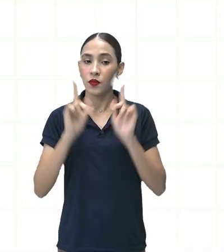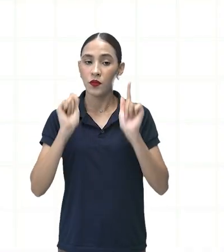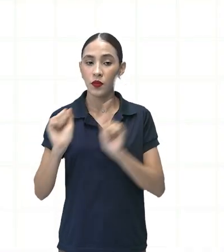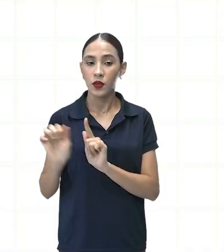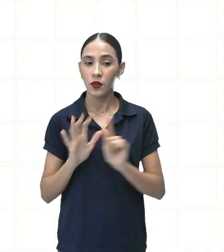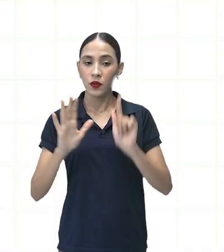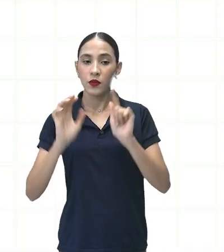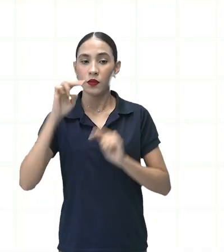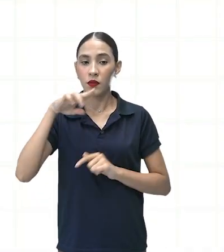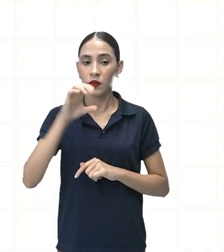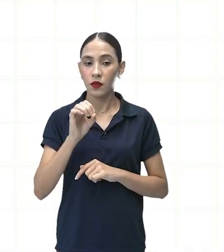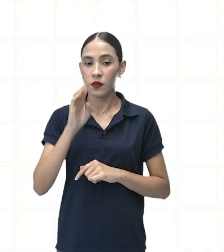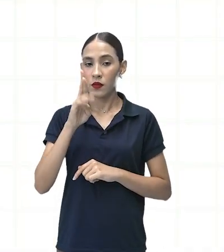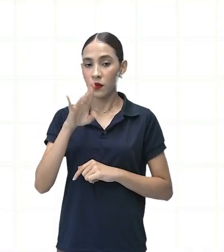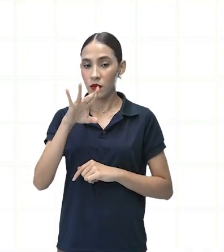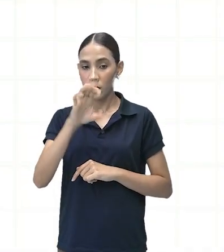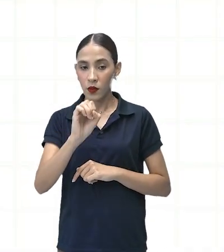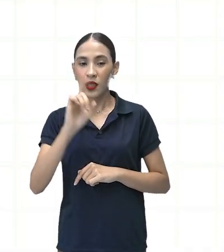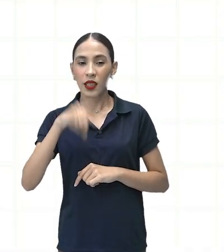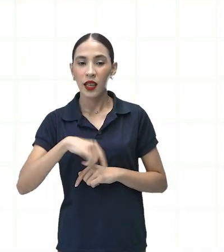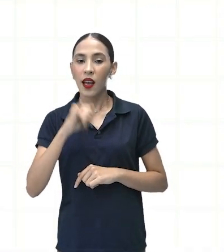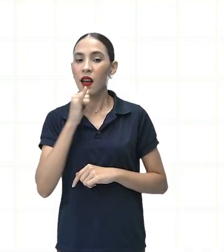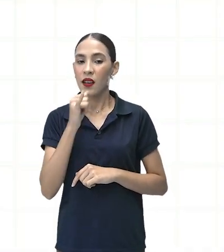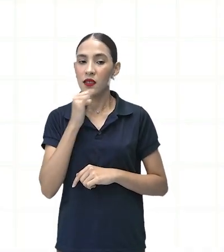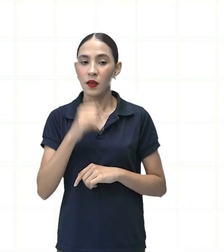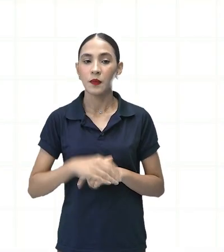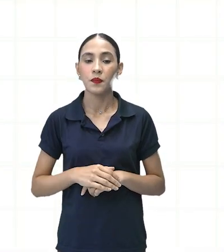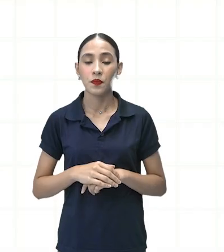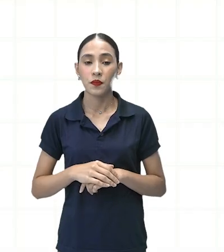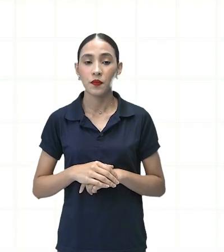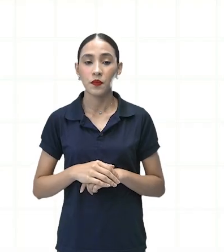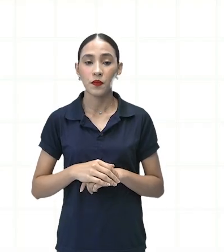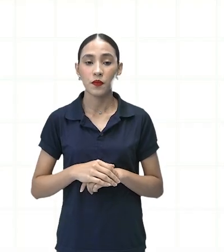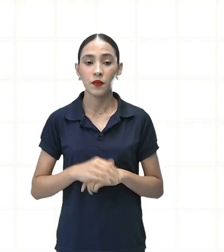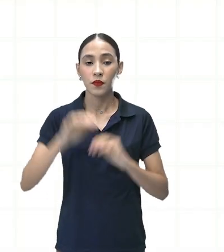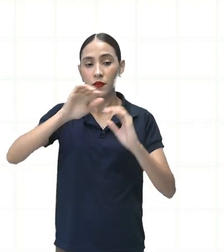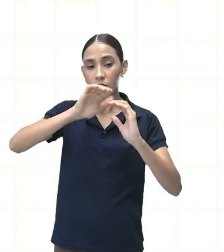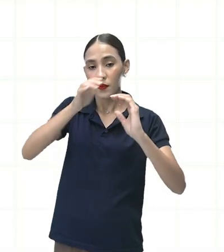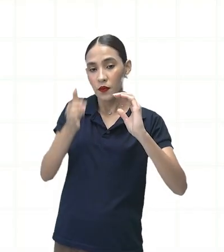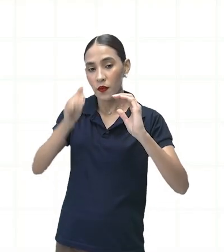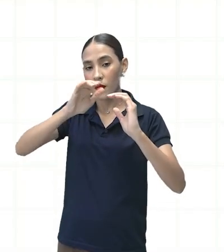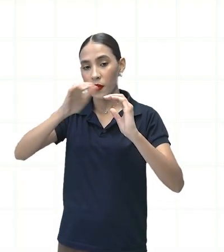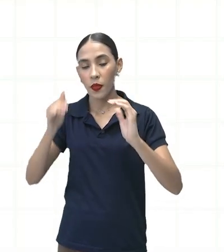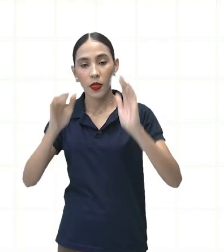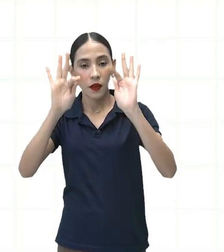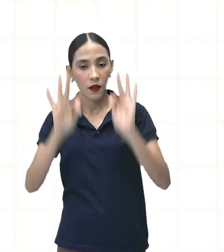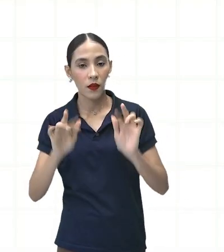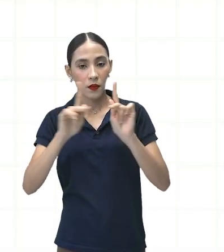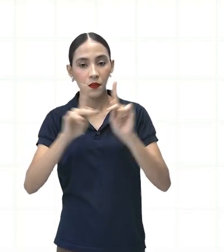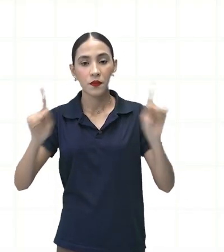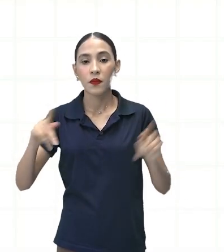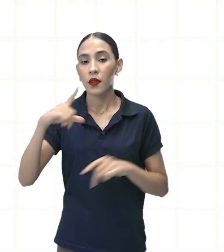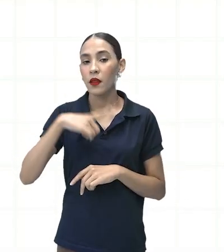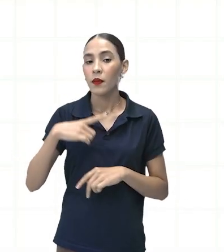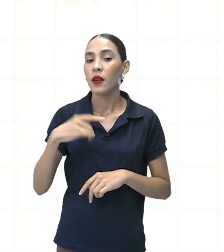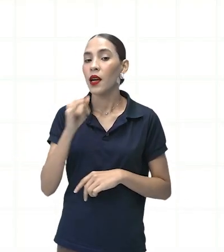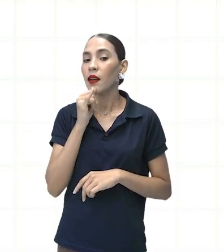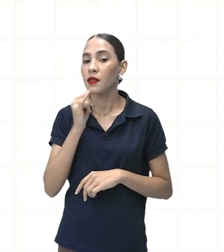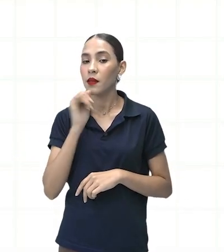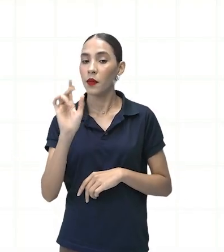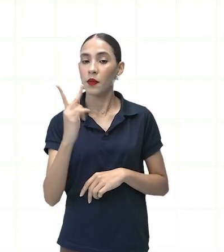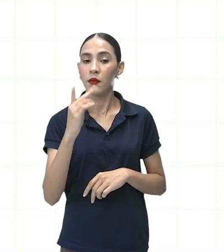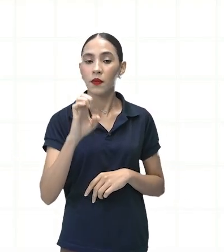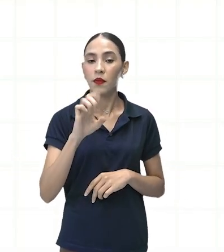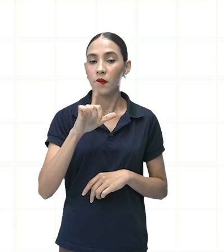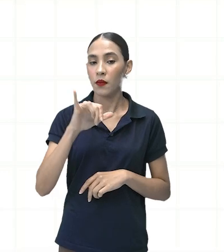os gases nobres, que são aqueles que ficam na nossa última coluna da tabela periódica, a exemplo do